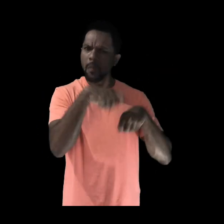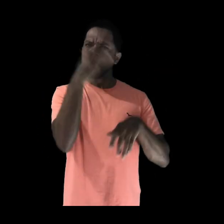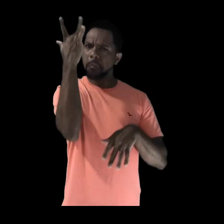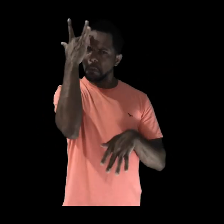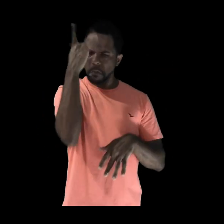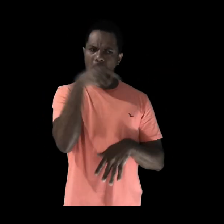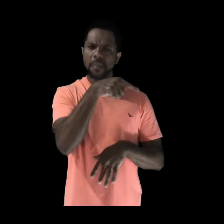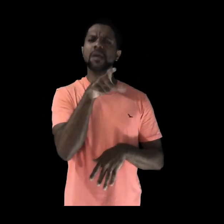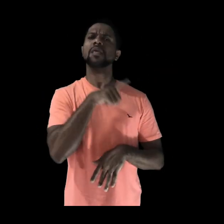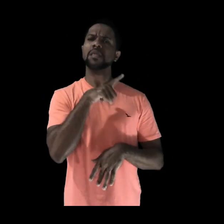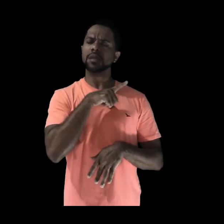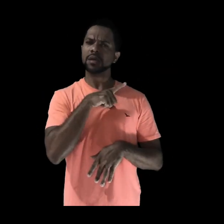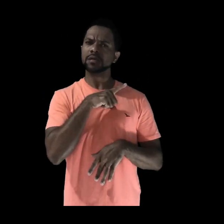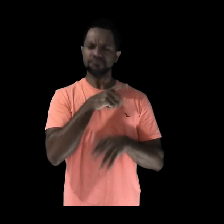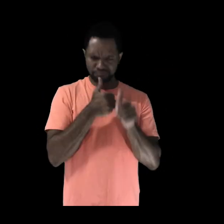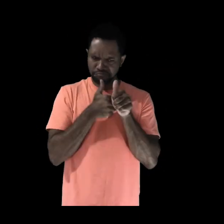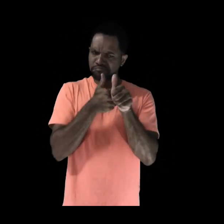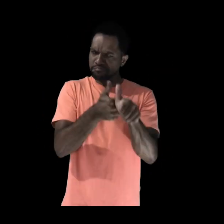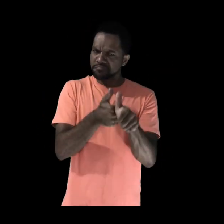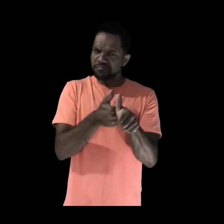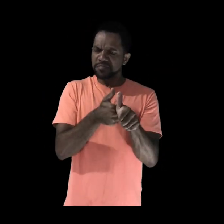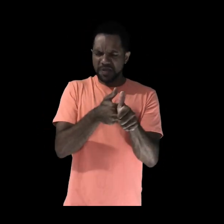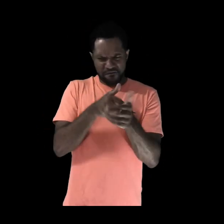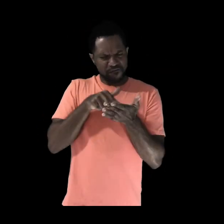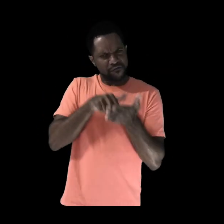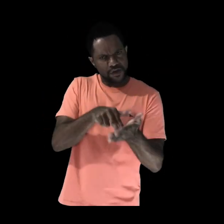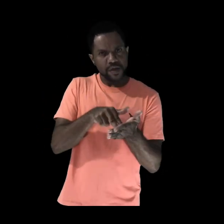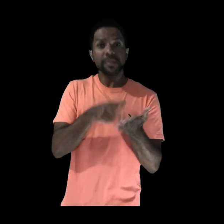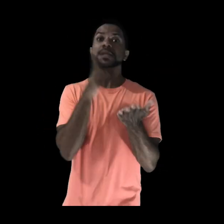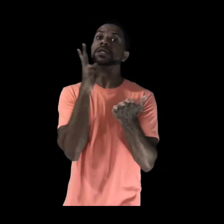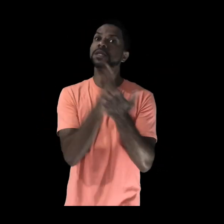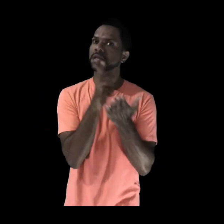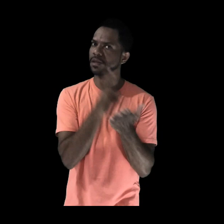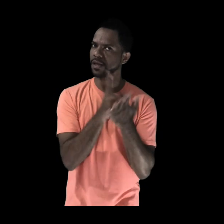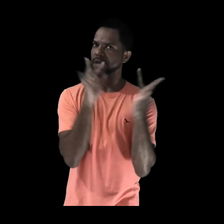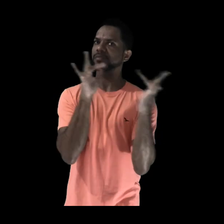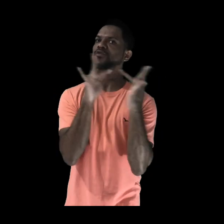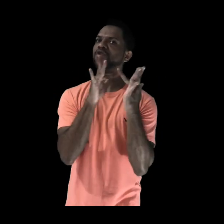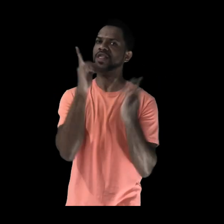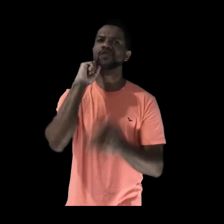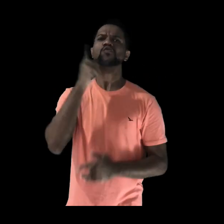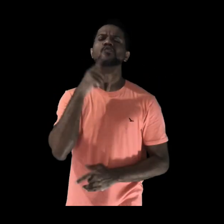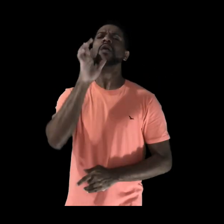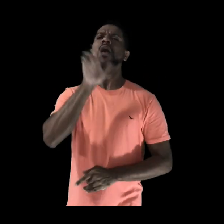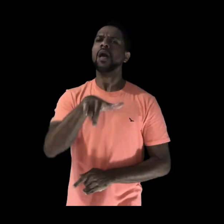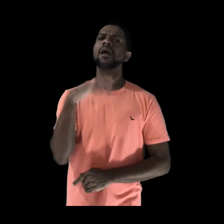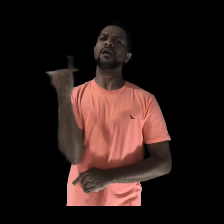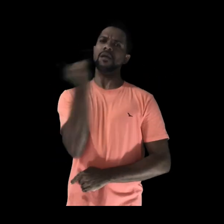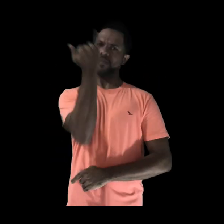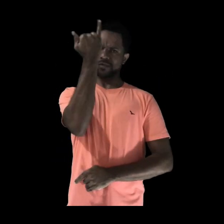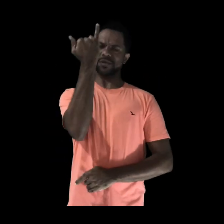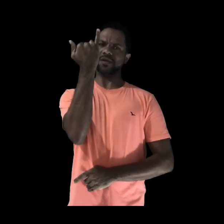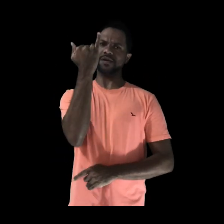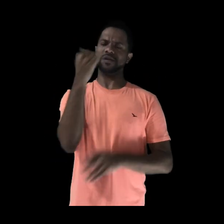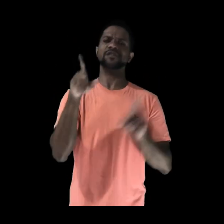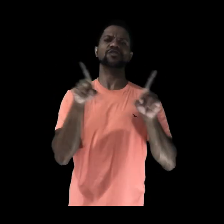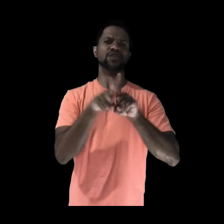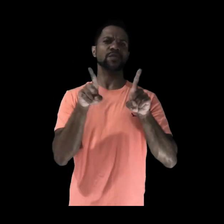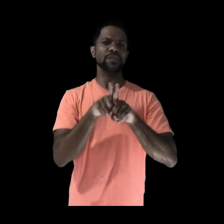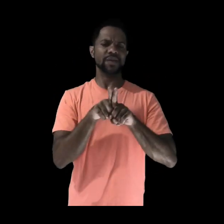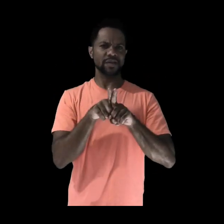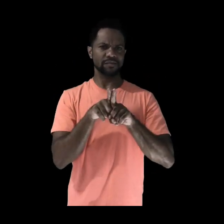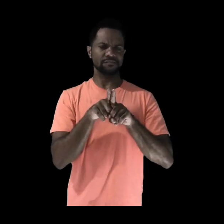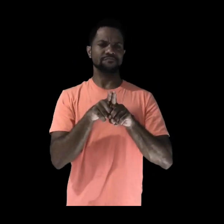são as competências que ele demonstre e segue firme. Lembra sempre de ter contato com o surdo, que é muito importante a gente